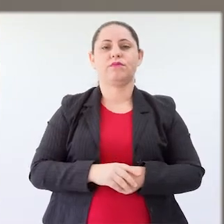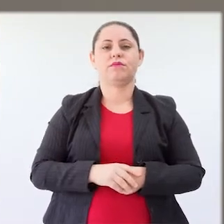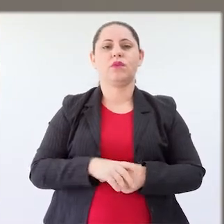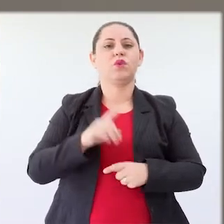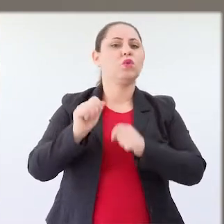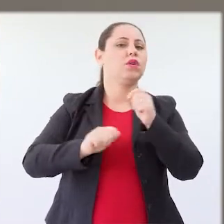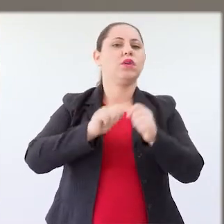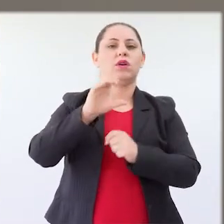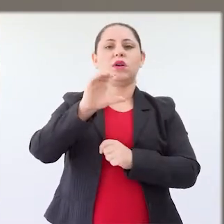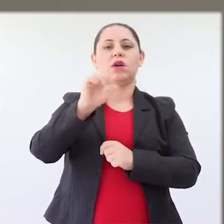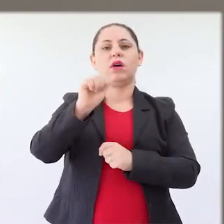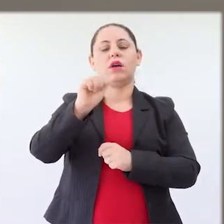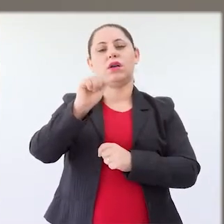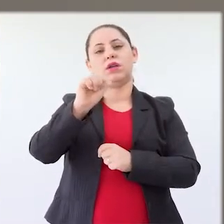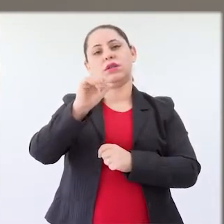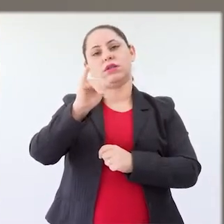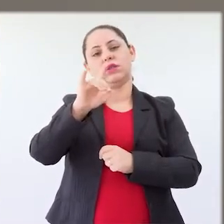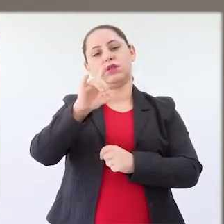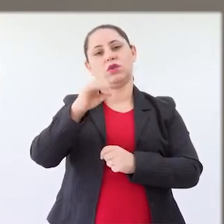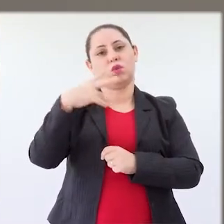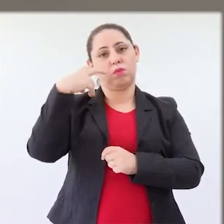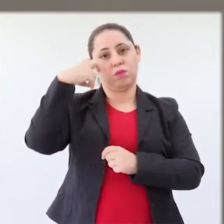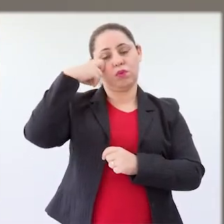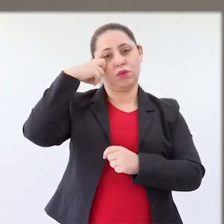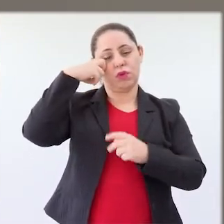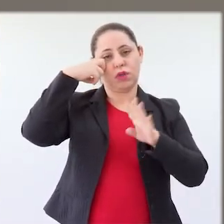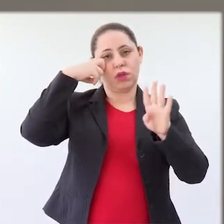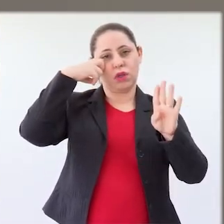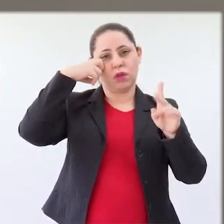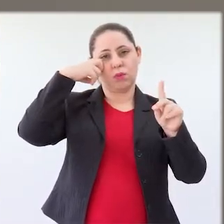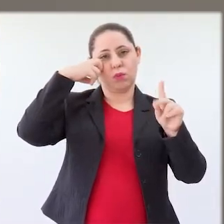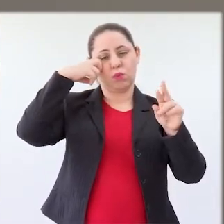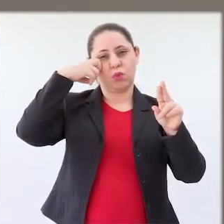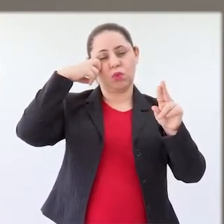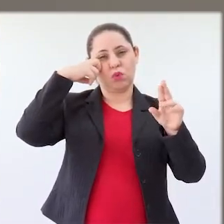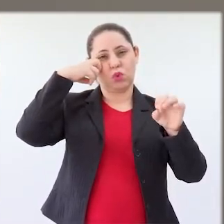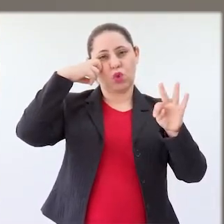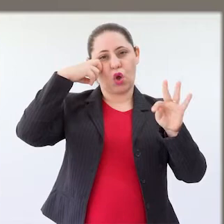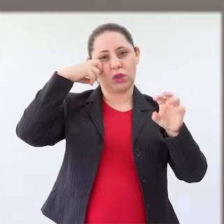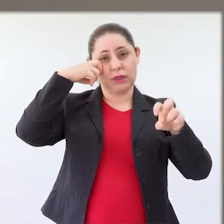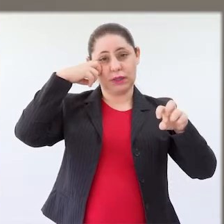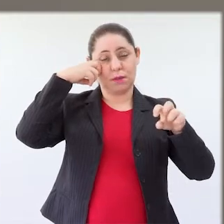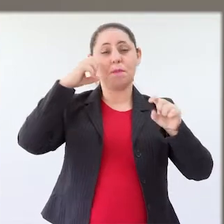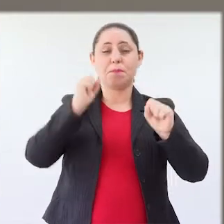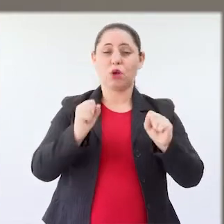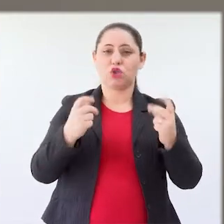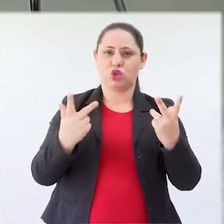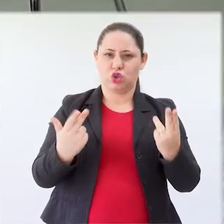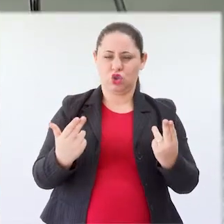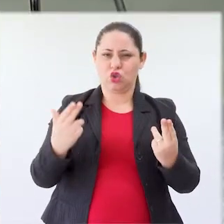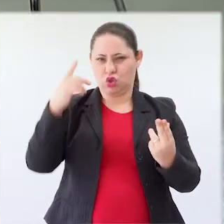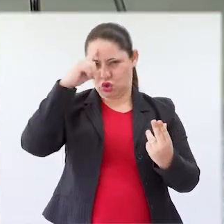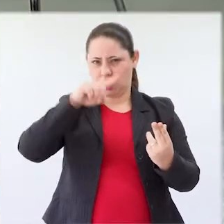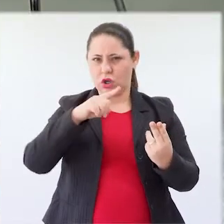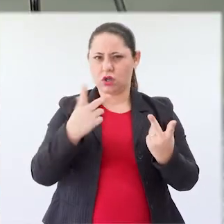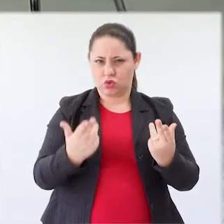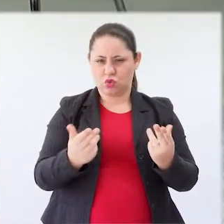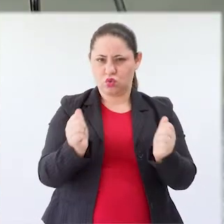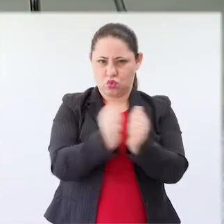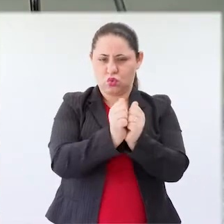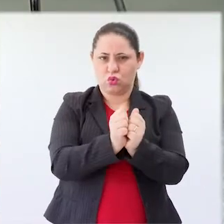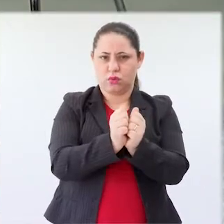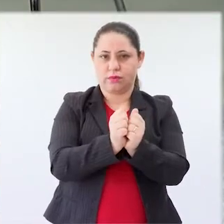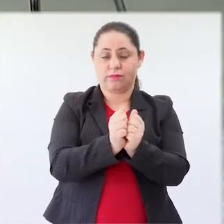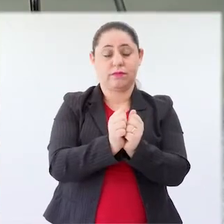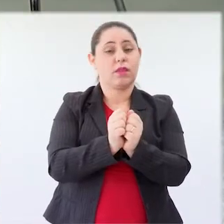Ok. Preenchimento com ácido hialurônico injetável e com botox podem ser feitos no mesmo dia? Tudo vai